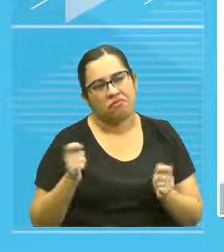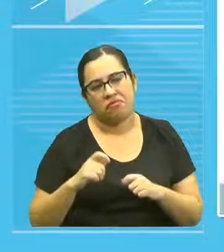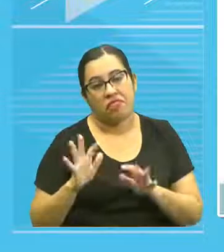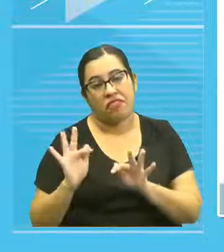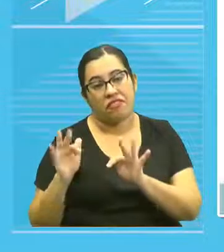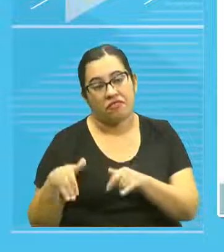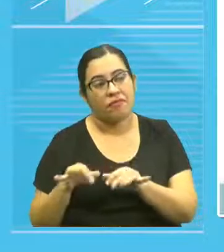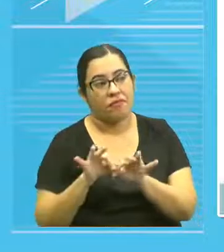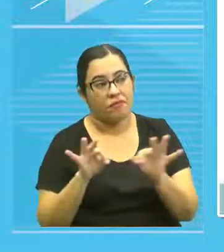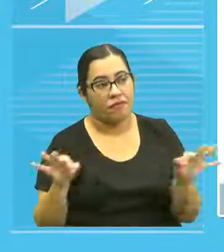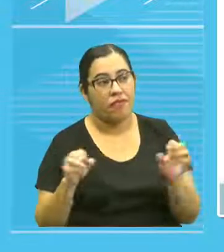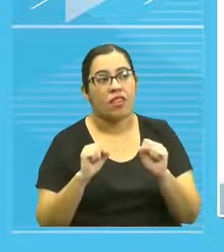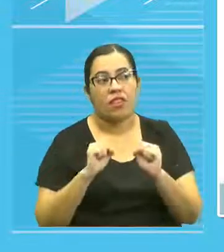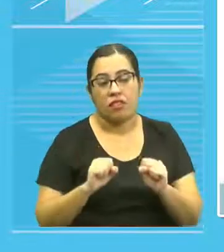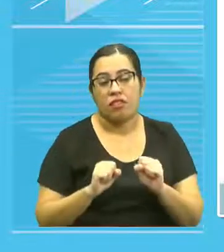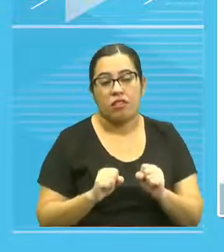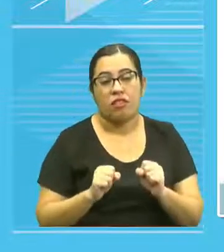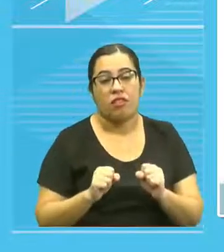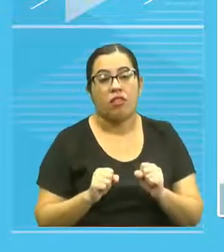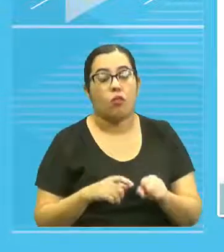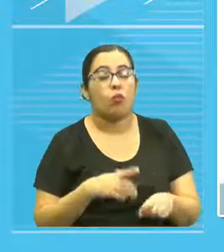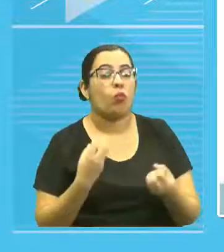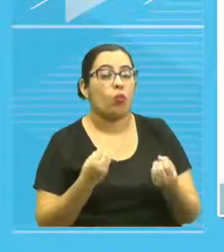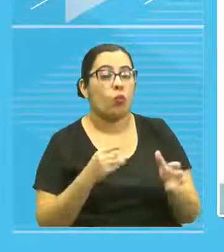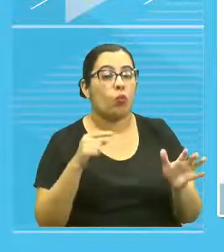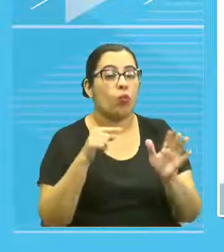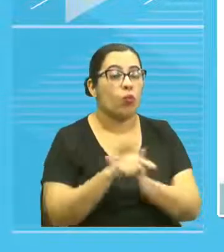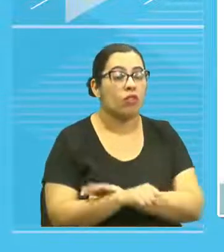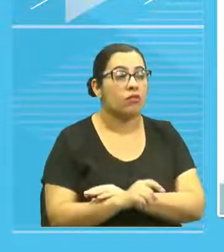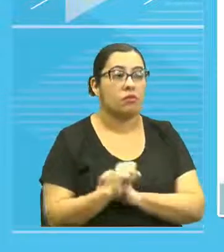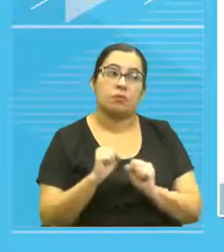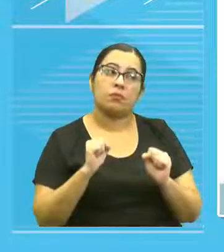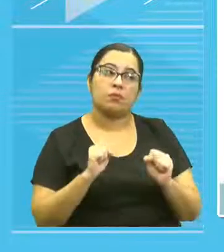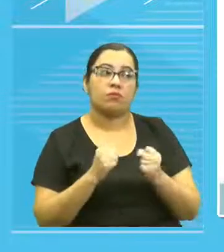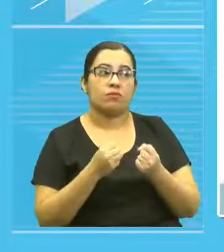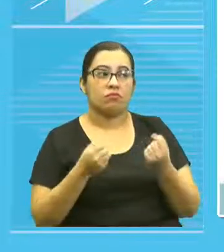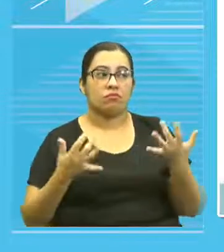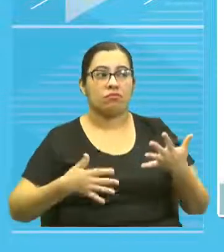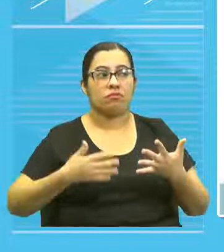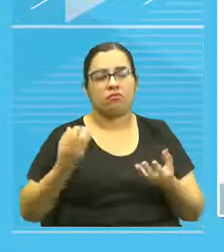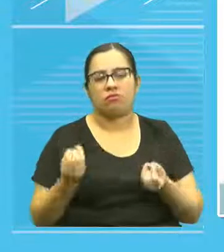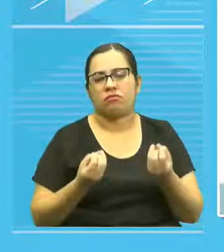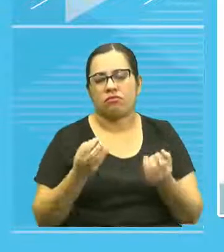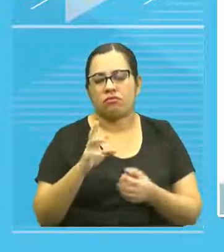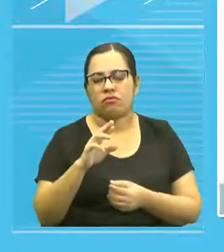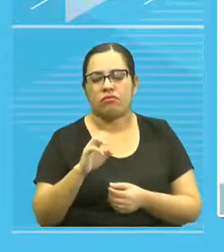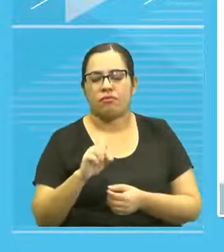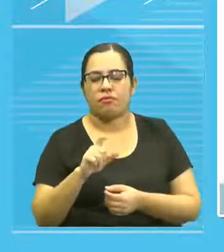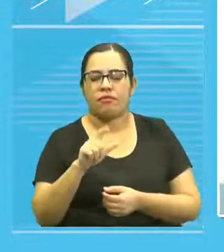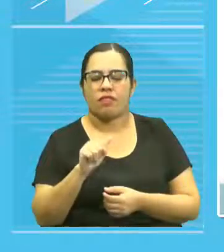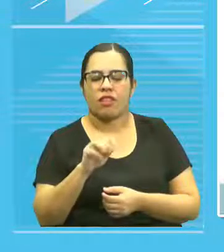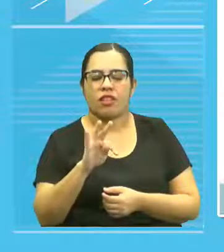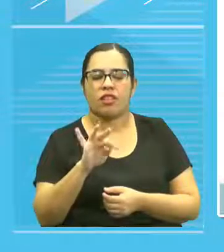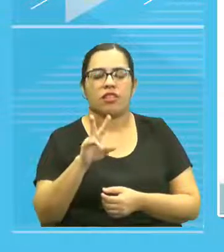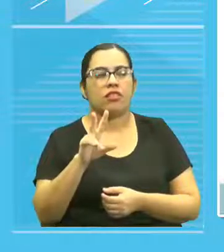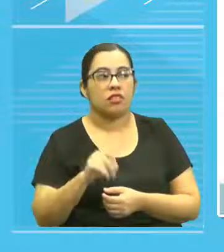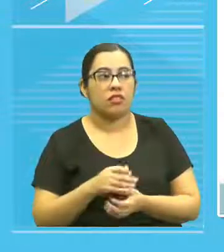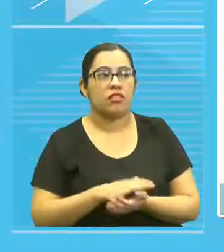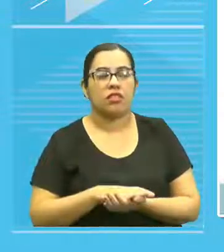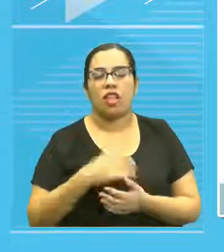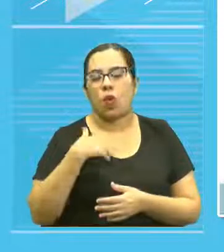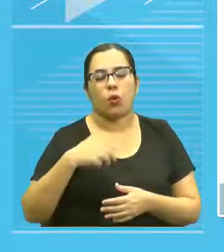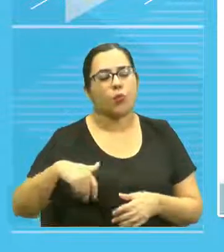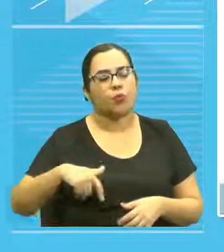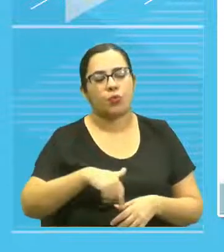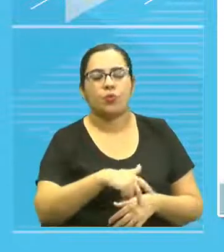aquele pode usar ele pode ser usado também não como pronome interrogativo em gente ele pode ser usado também como pronome relativo Este é o caminho porque